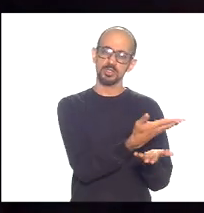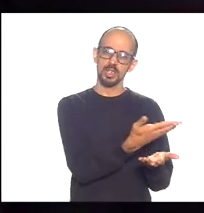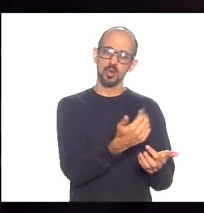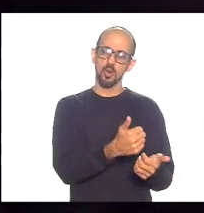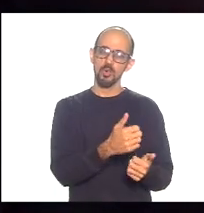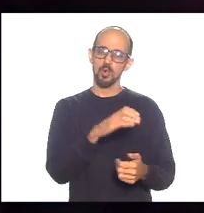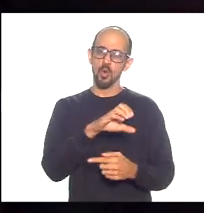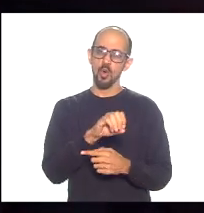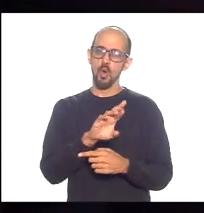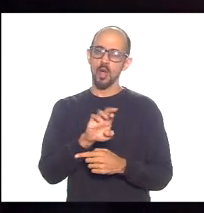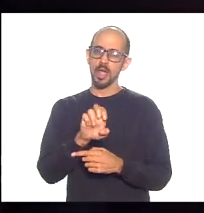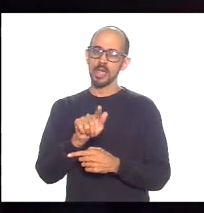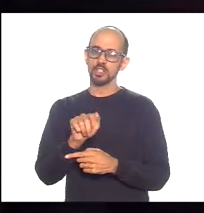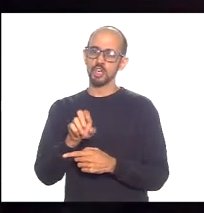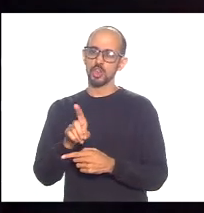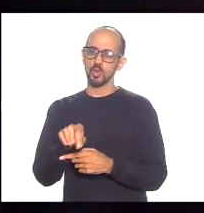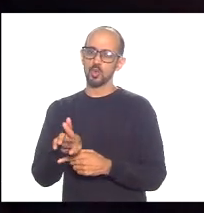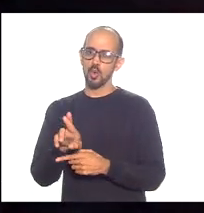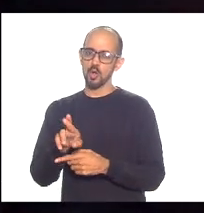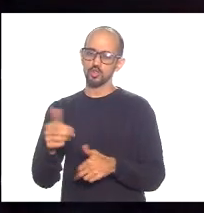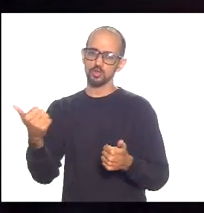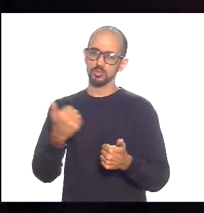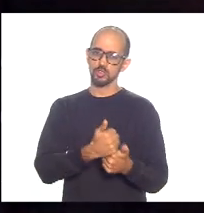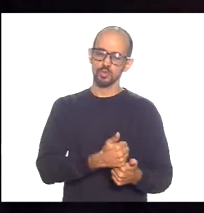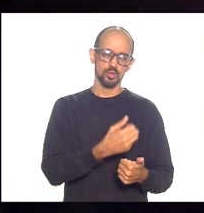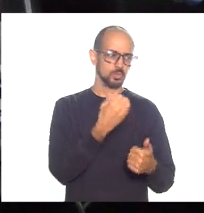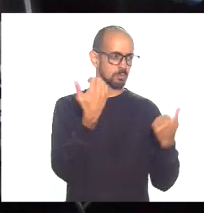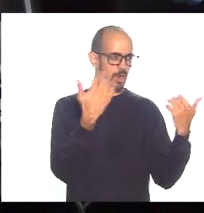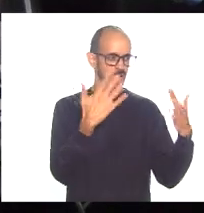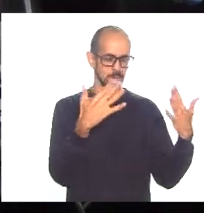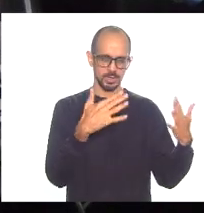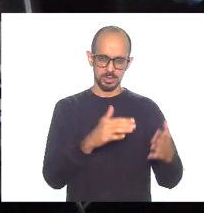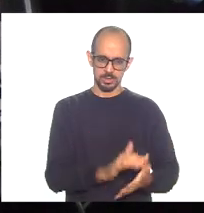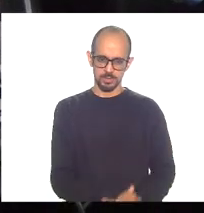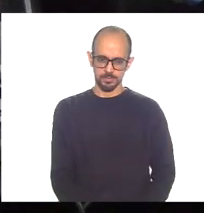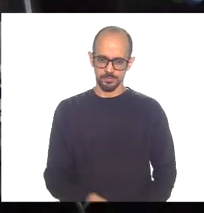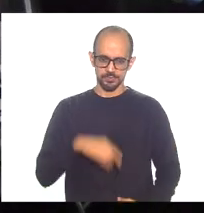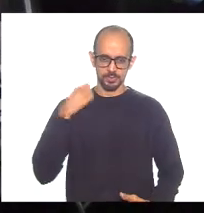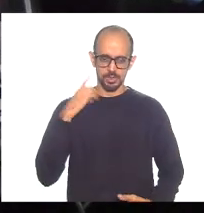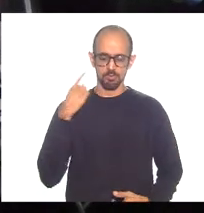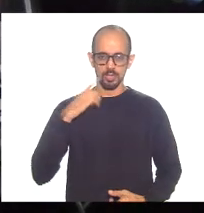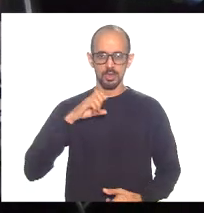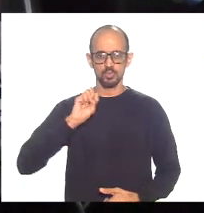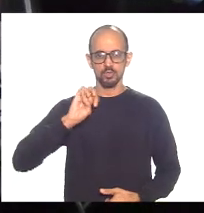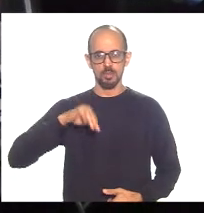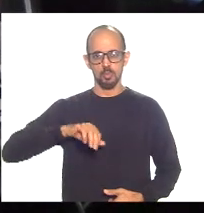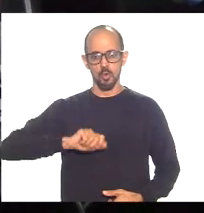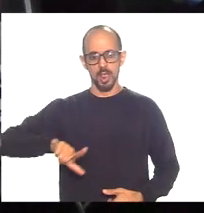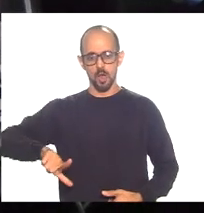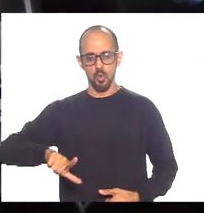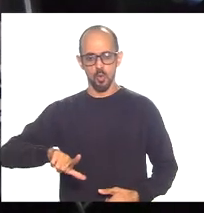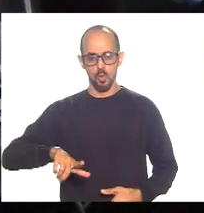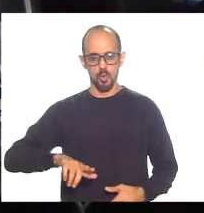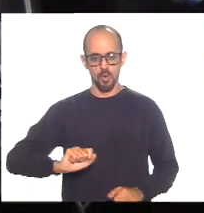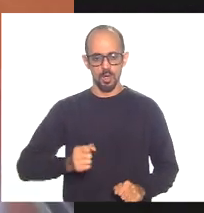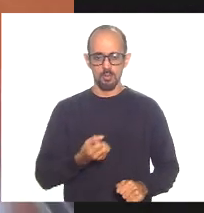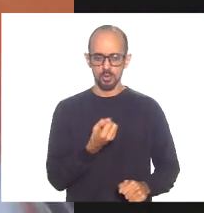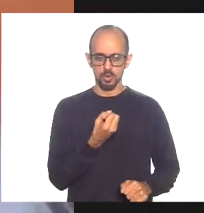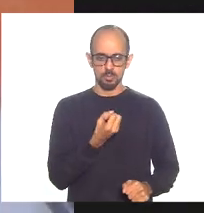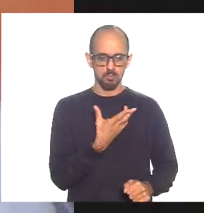substituto. Parabéns, né, voto favorável. Deputado Samuel Malafaia. Bela